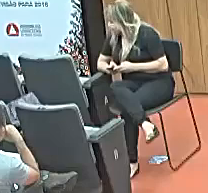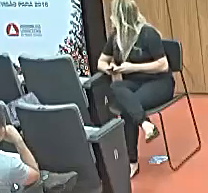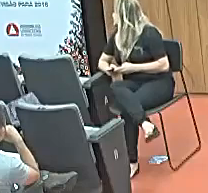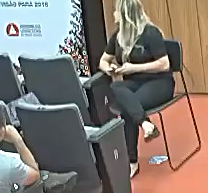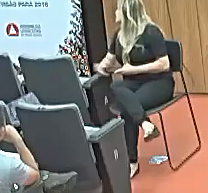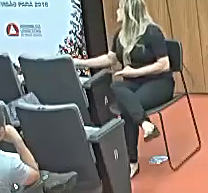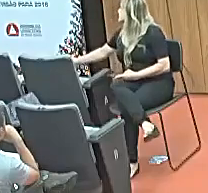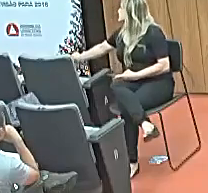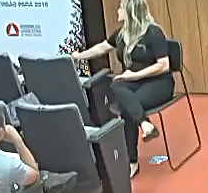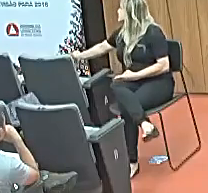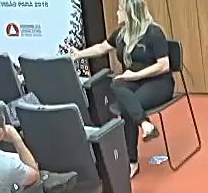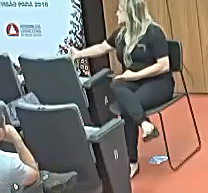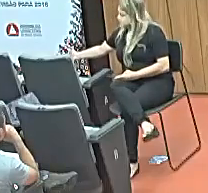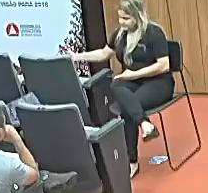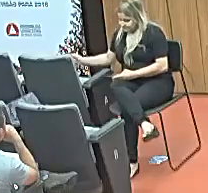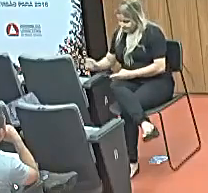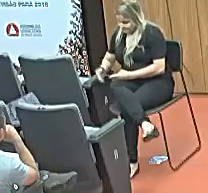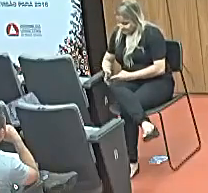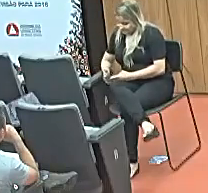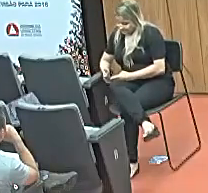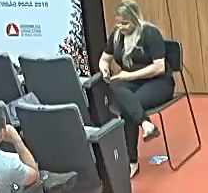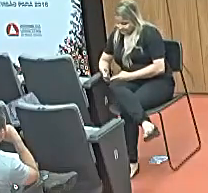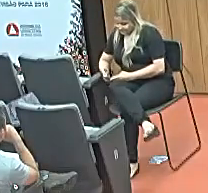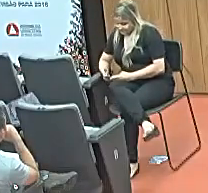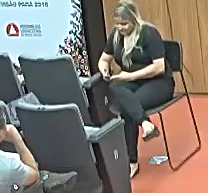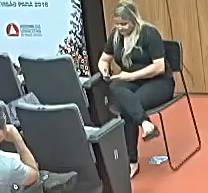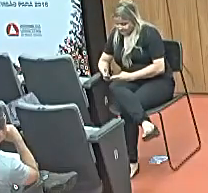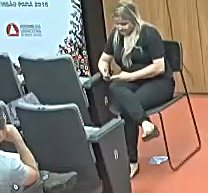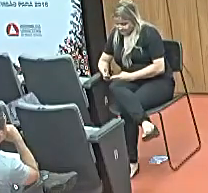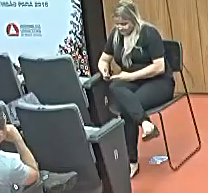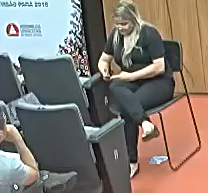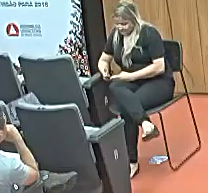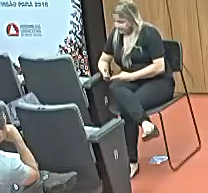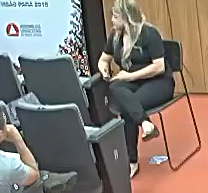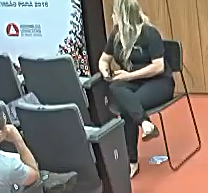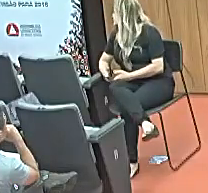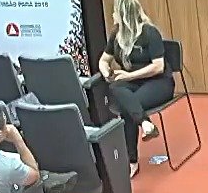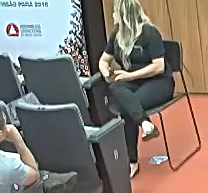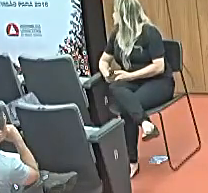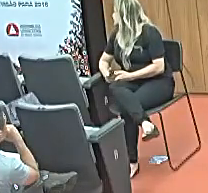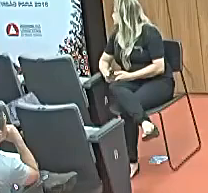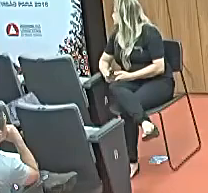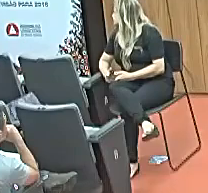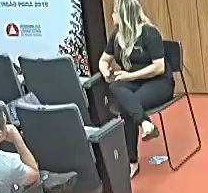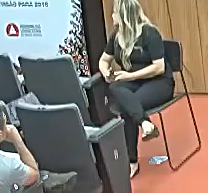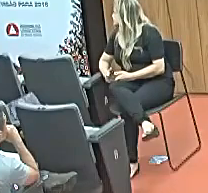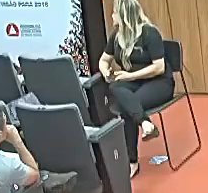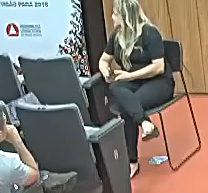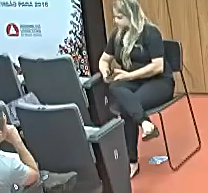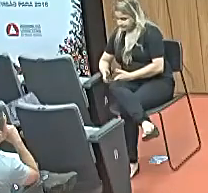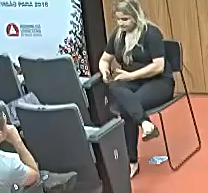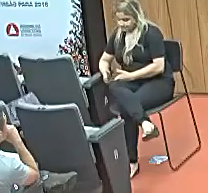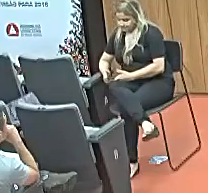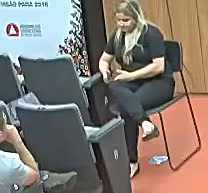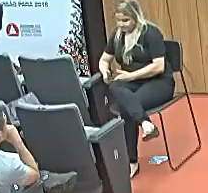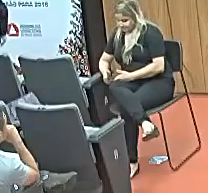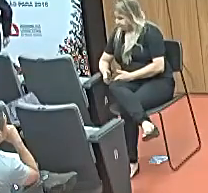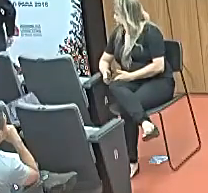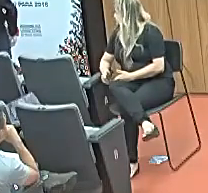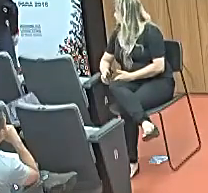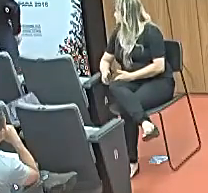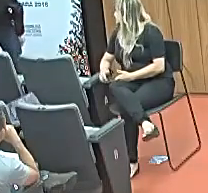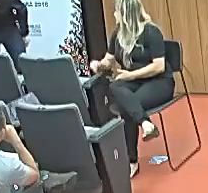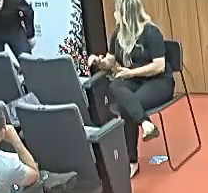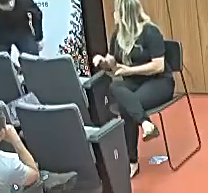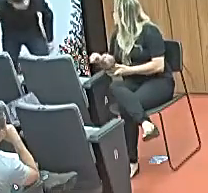boa noite gostaria de completar a mesa na pessoa do nosso presidente da comissão do tojal freire nosso